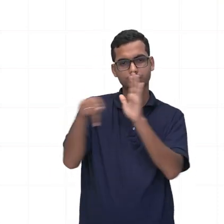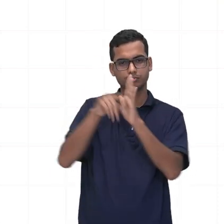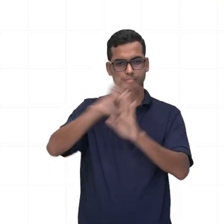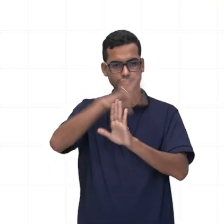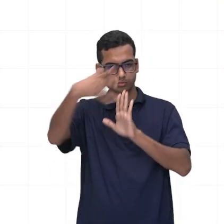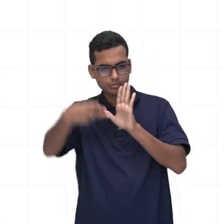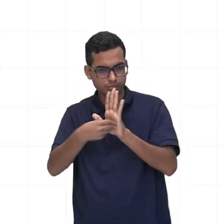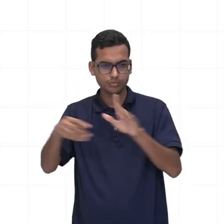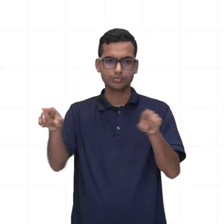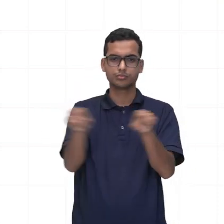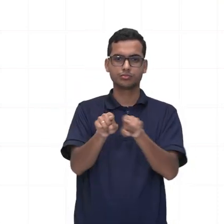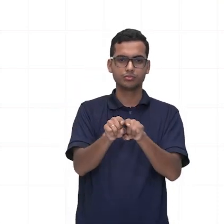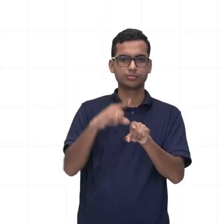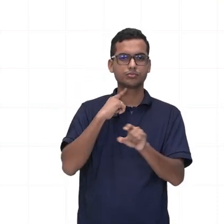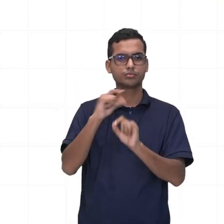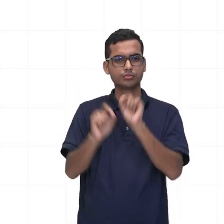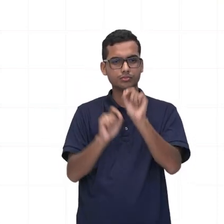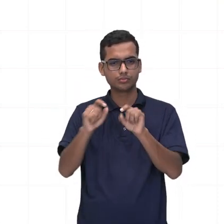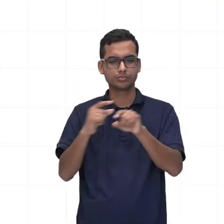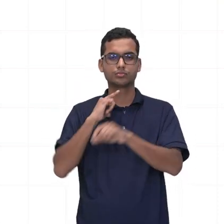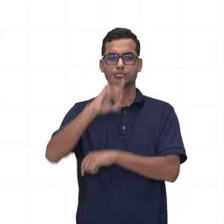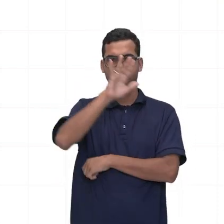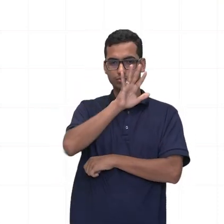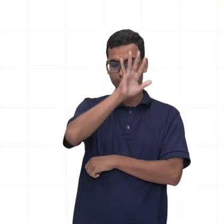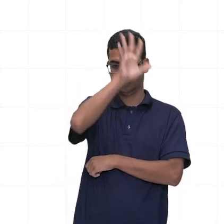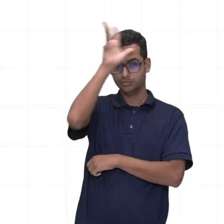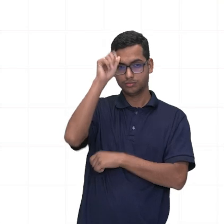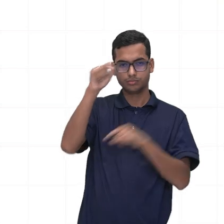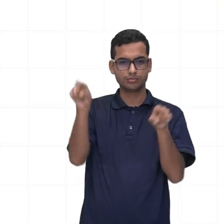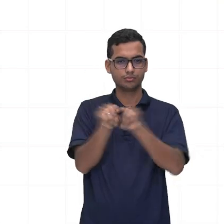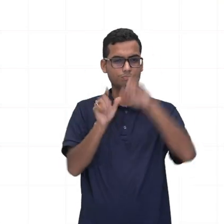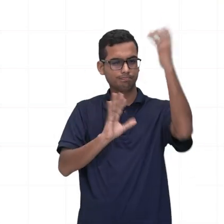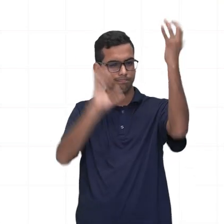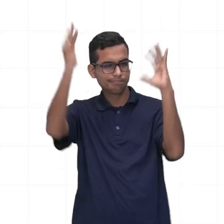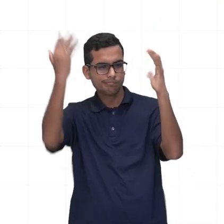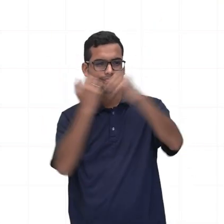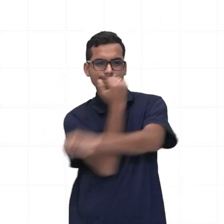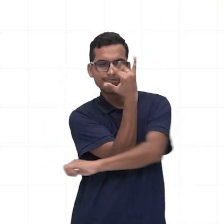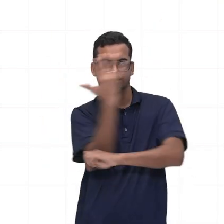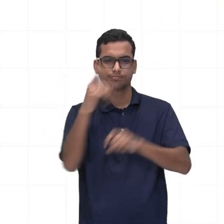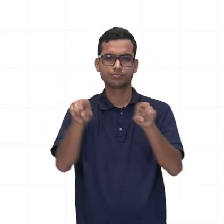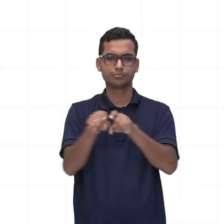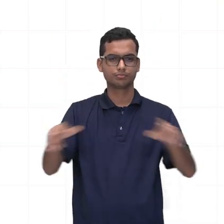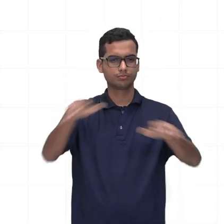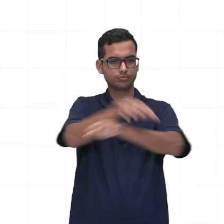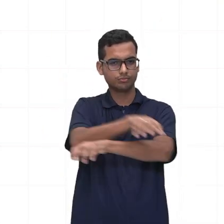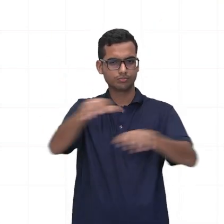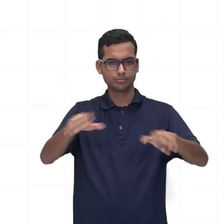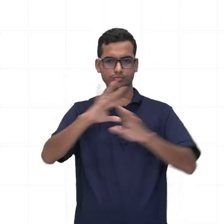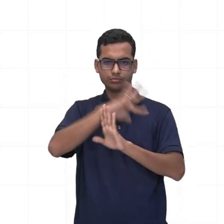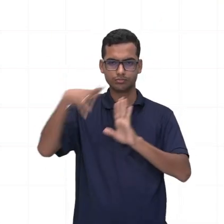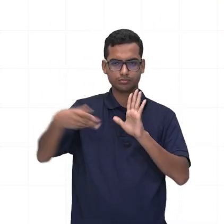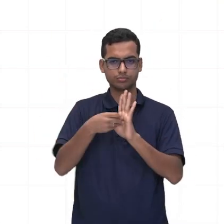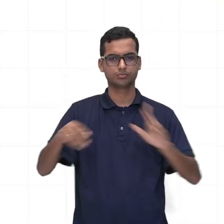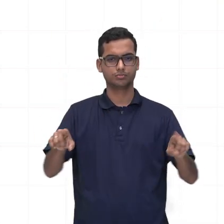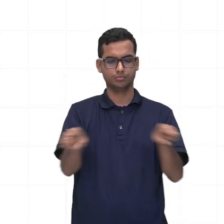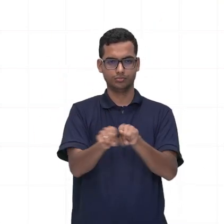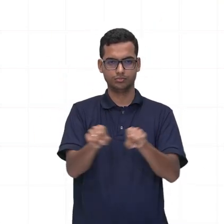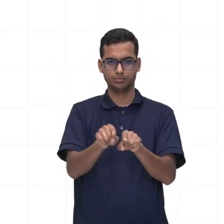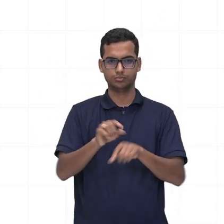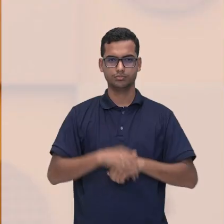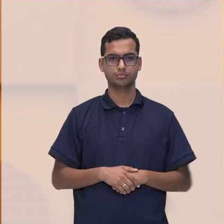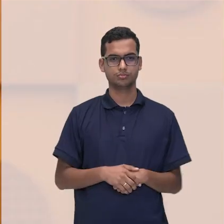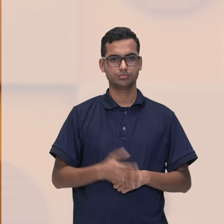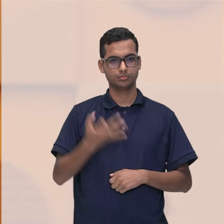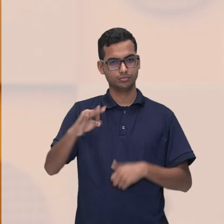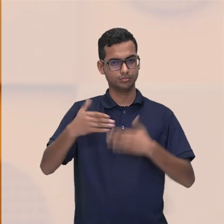nós temos aspectos físicos da Amazônia e do Amazonas, clima, vegetação e bioma amazônico.